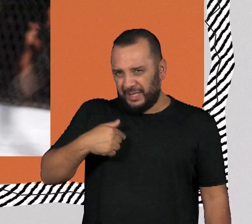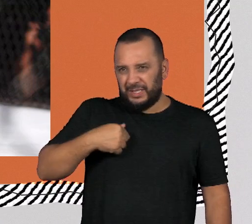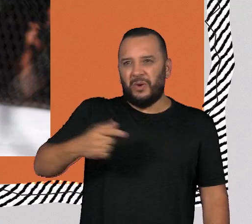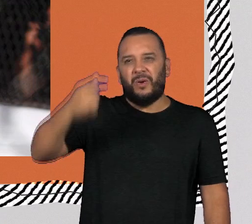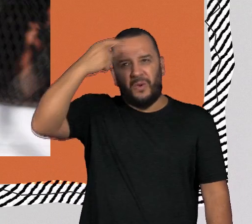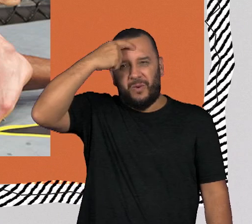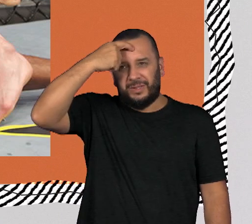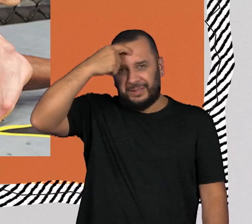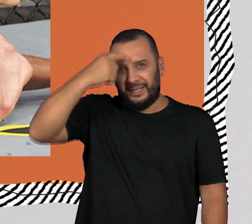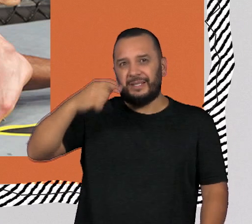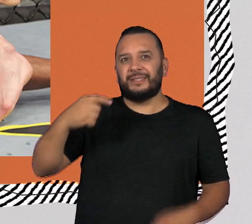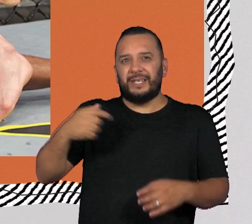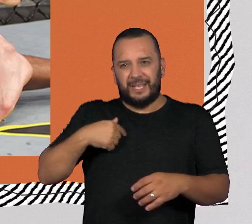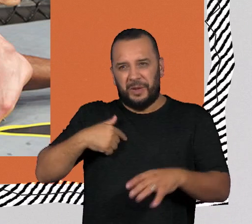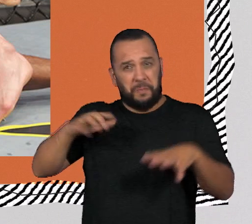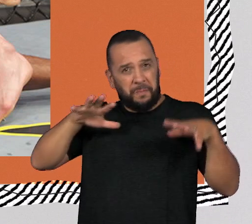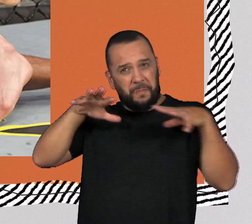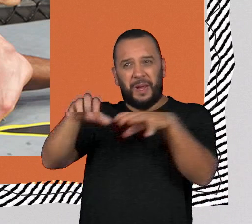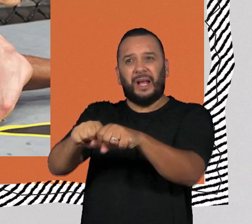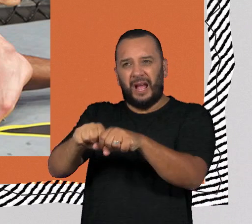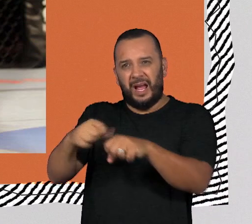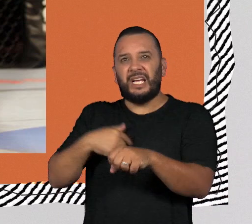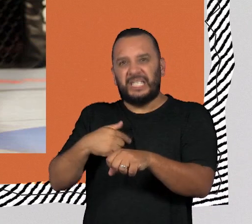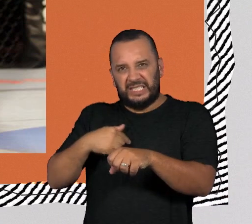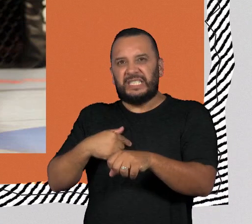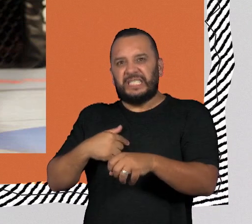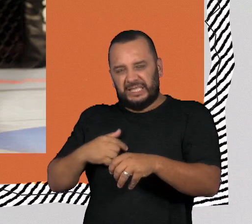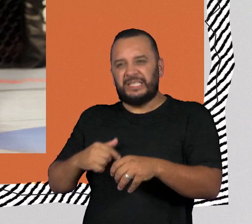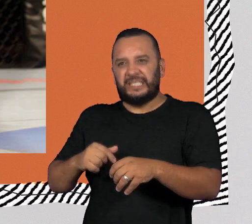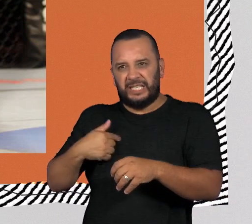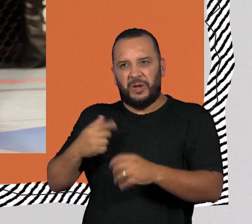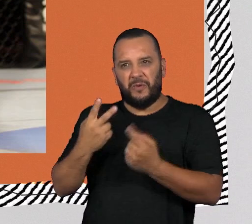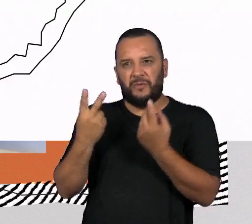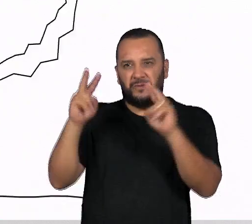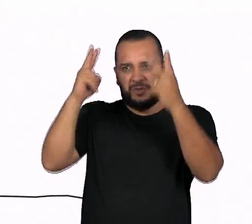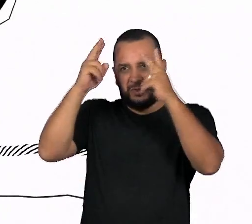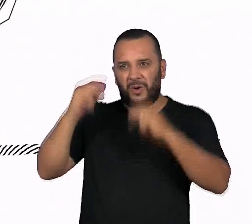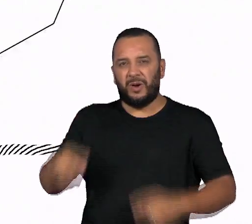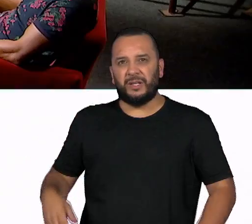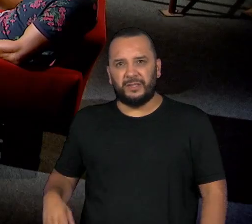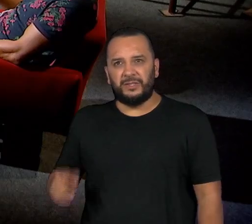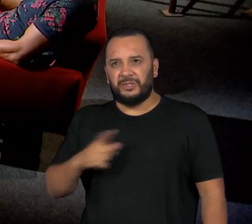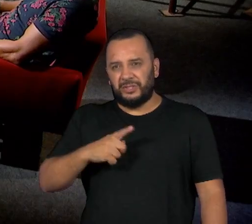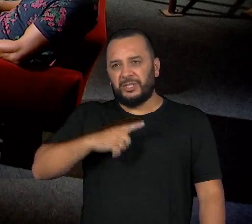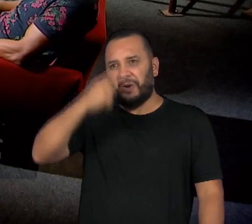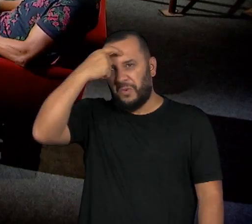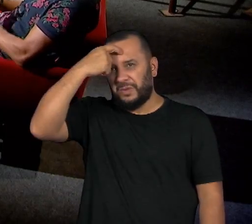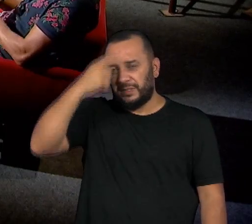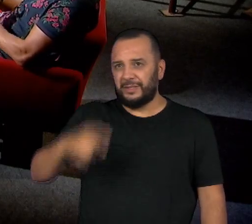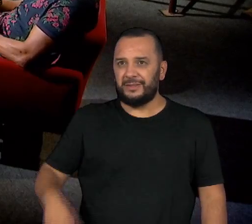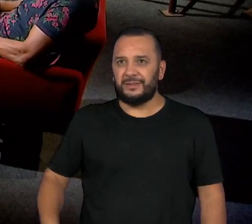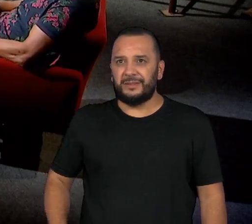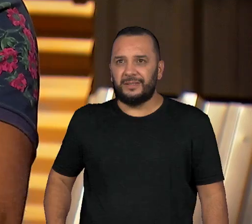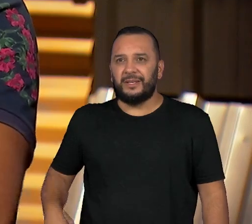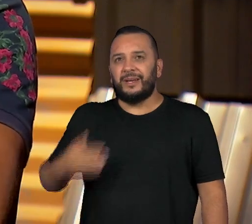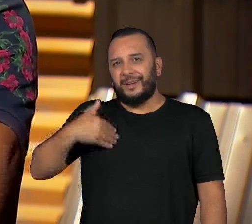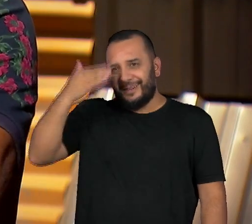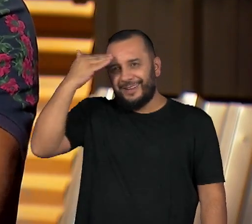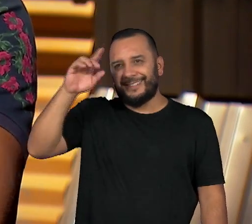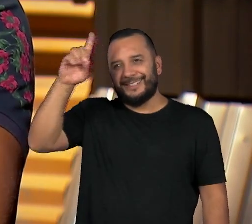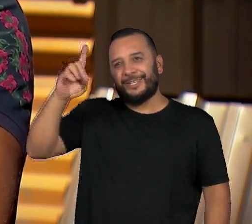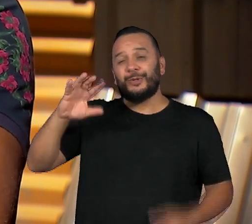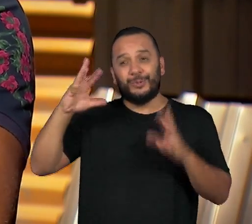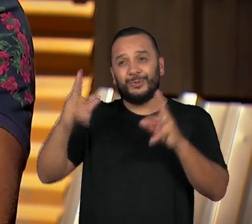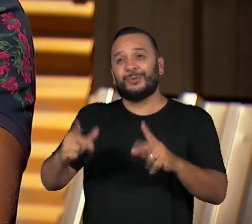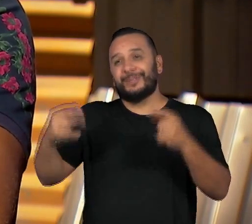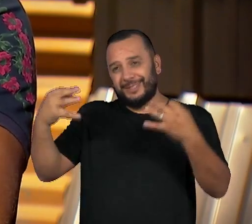na minha cabeça que eu precisava pegar ele e honrar meu mestre. Né? E graças a Deus deu tudo certo. Eu consegui